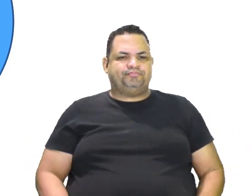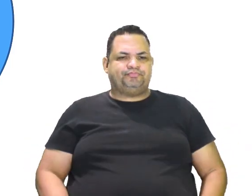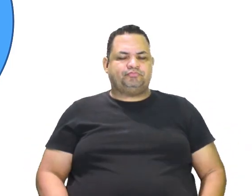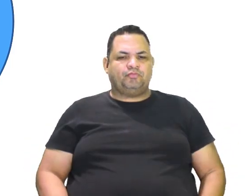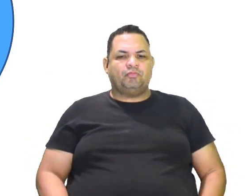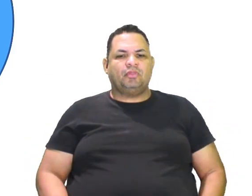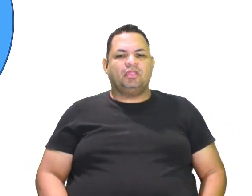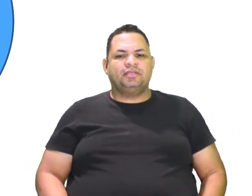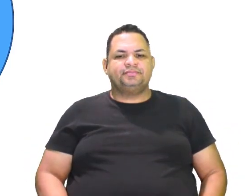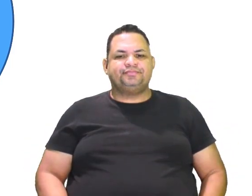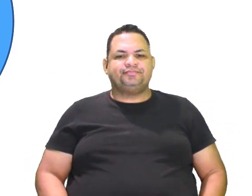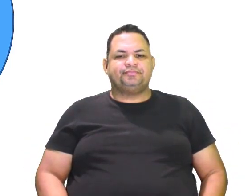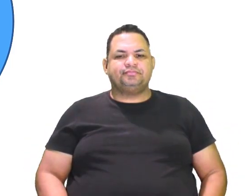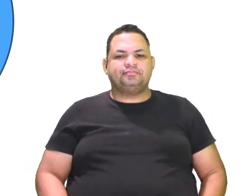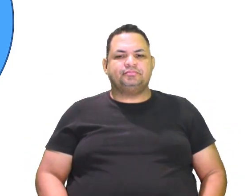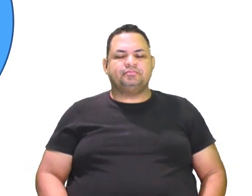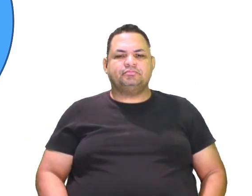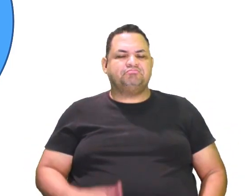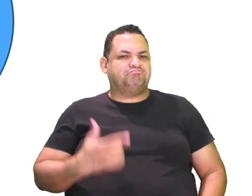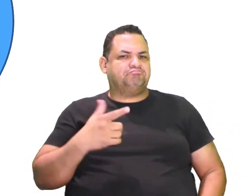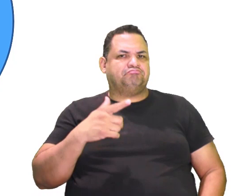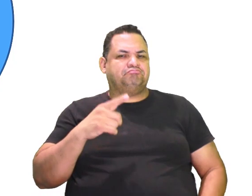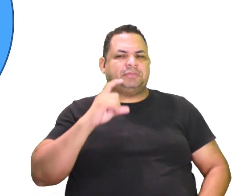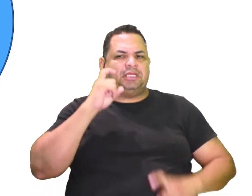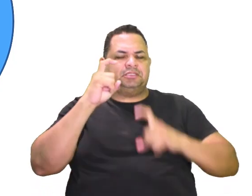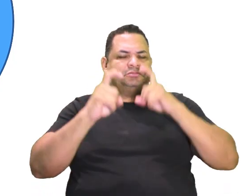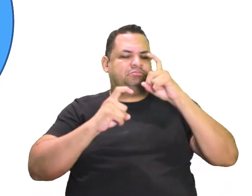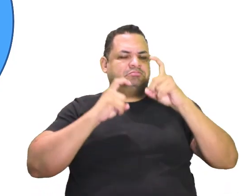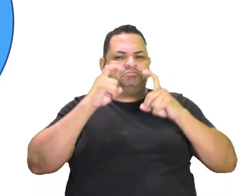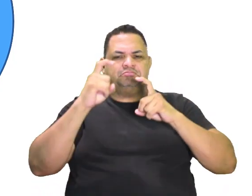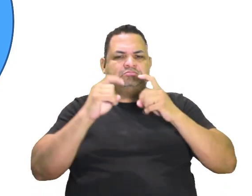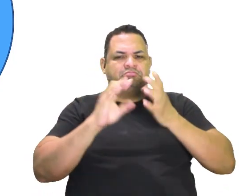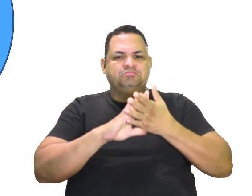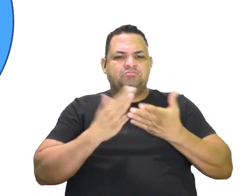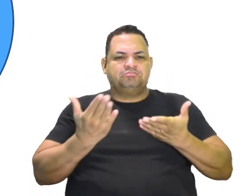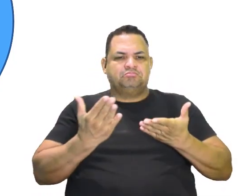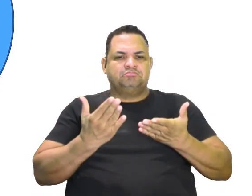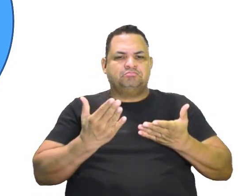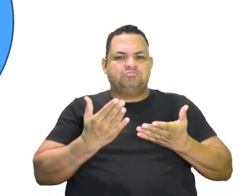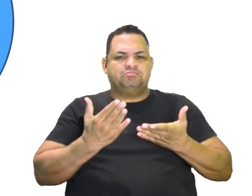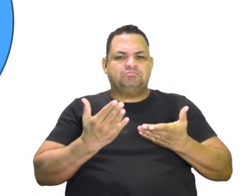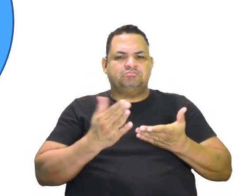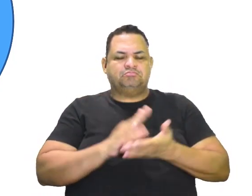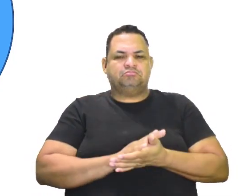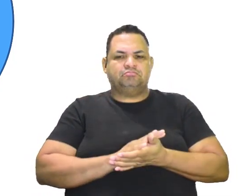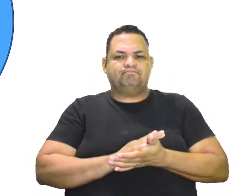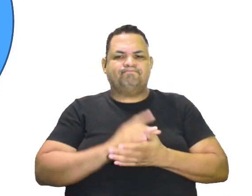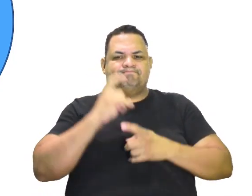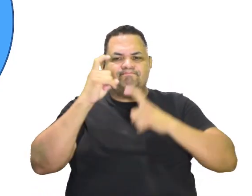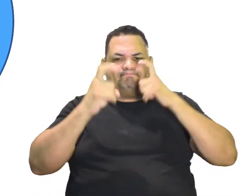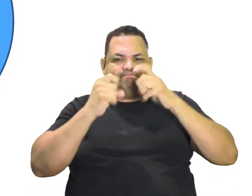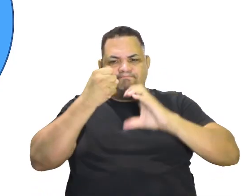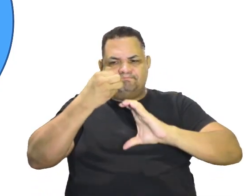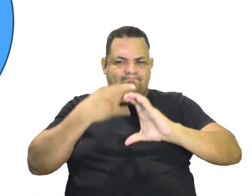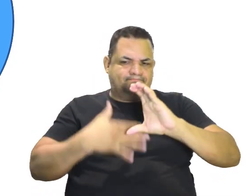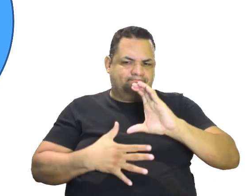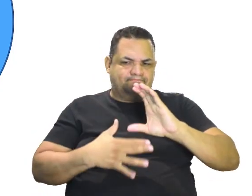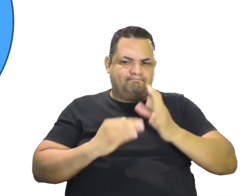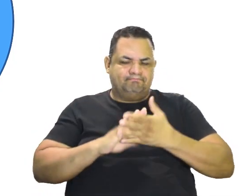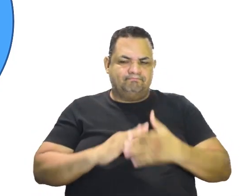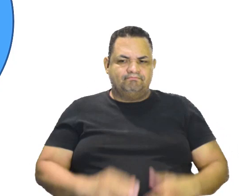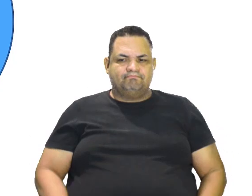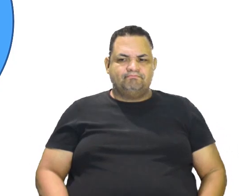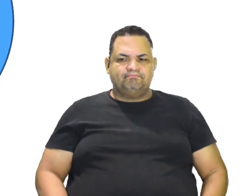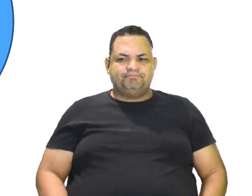uma pintura com essa qualidade, não vou dizer qualidade, com essa característica, é a